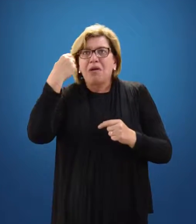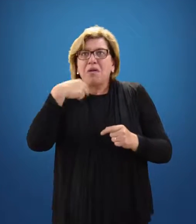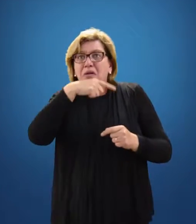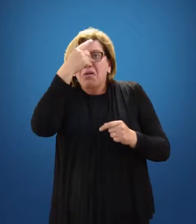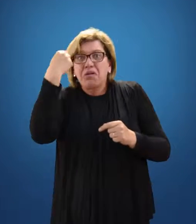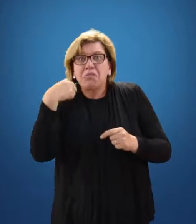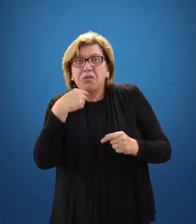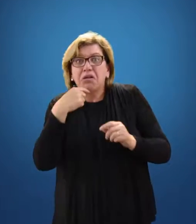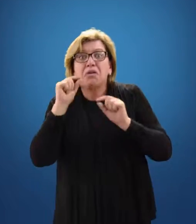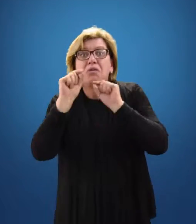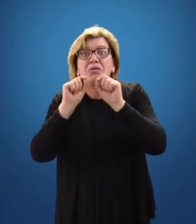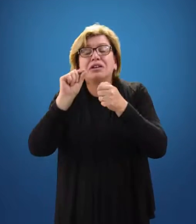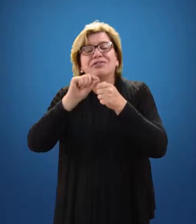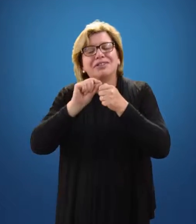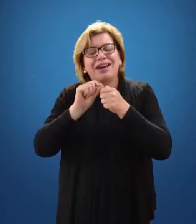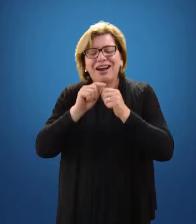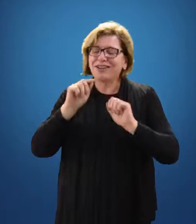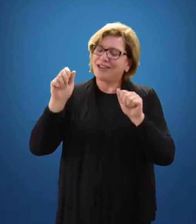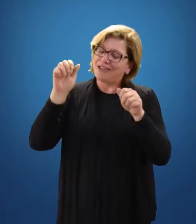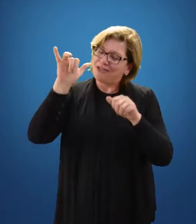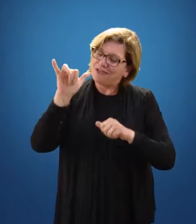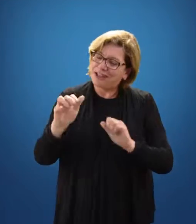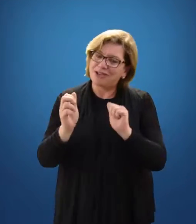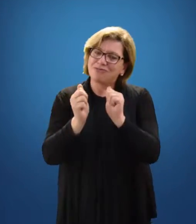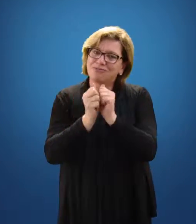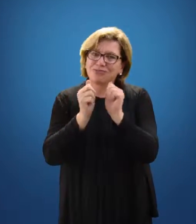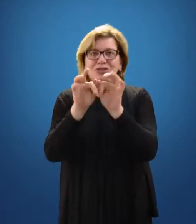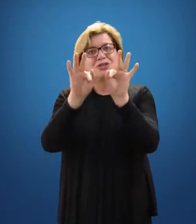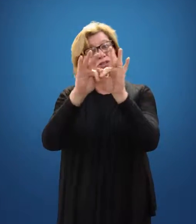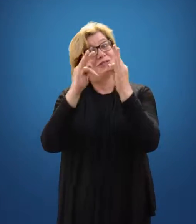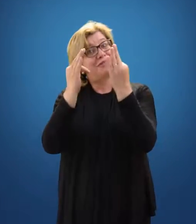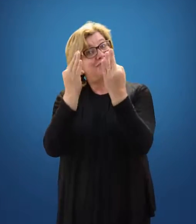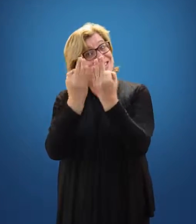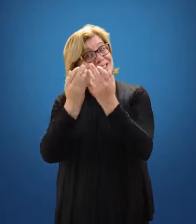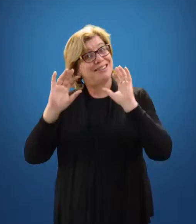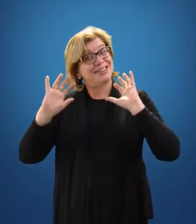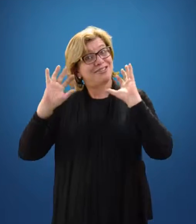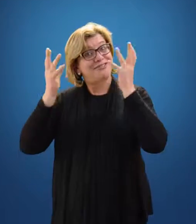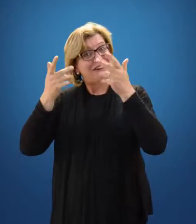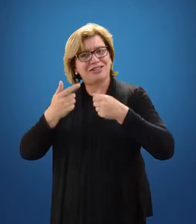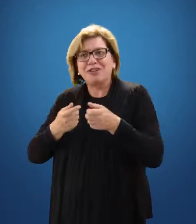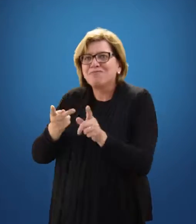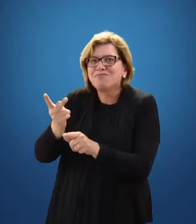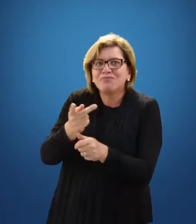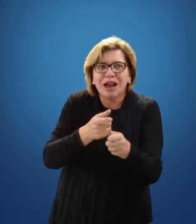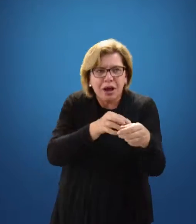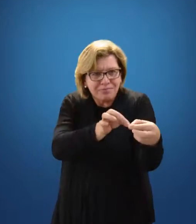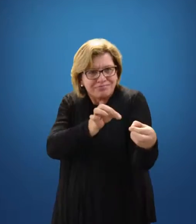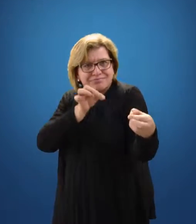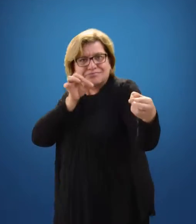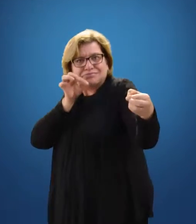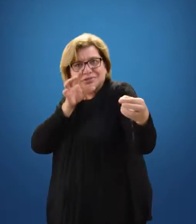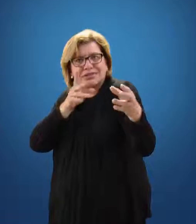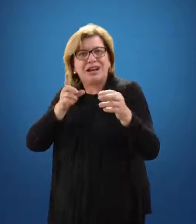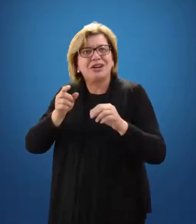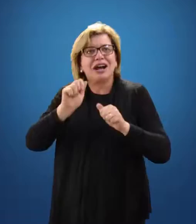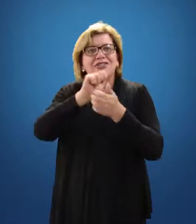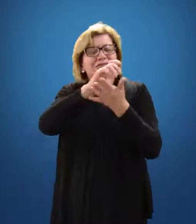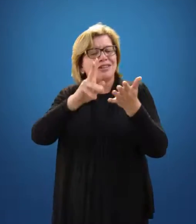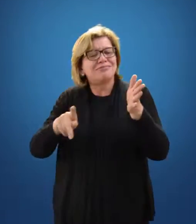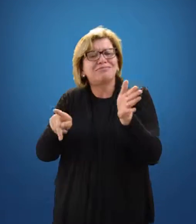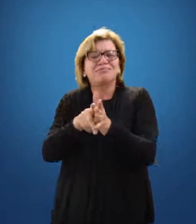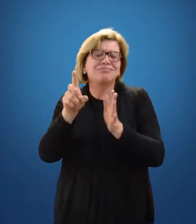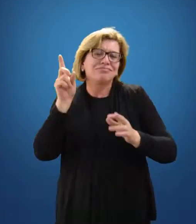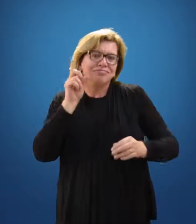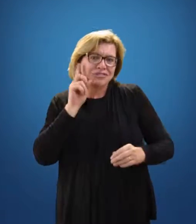rituais, fazer festa, caçar, outras atividades que são cotidianas.